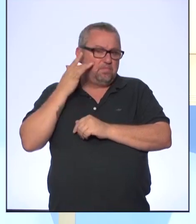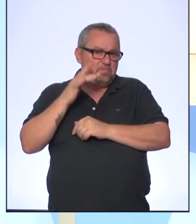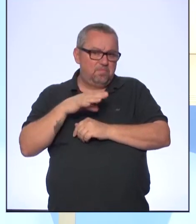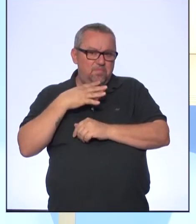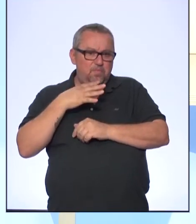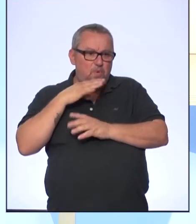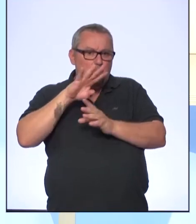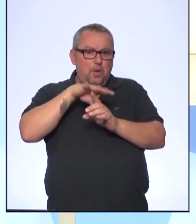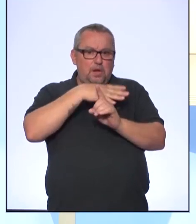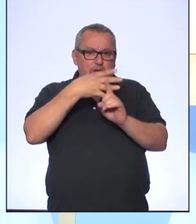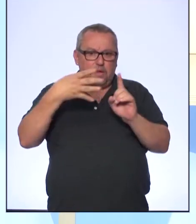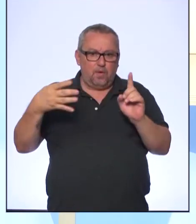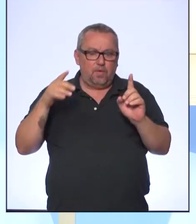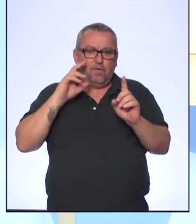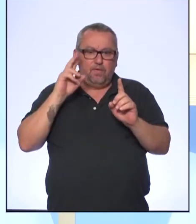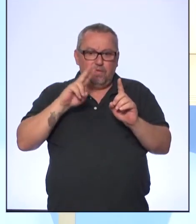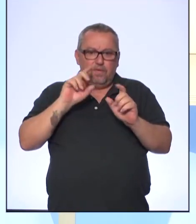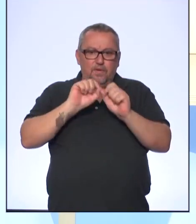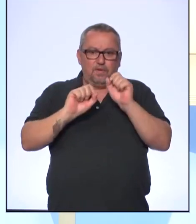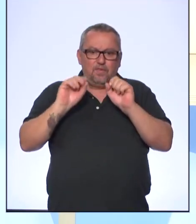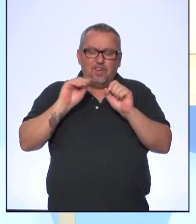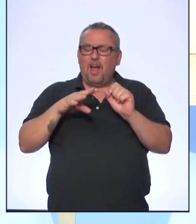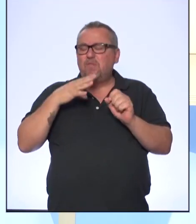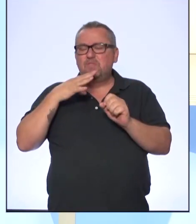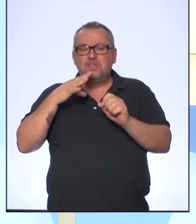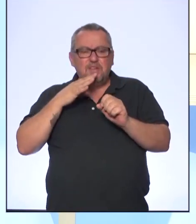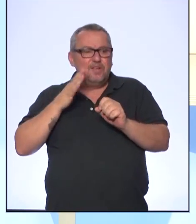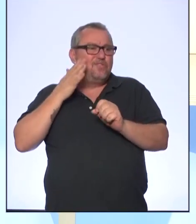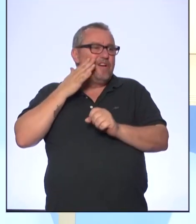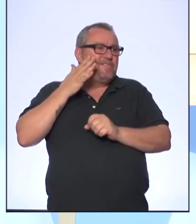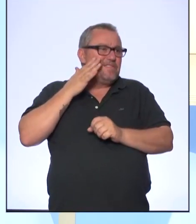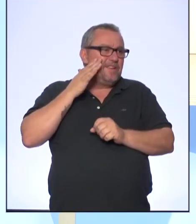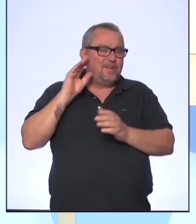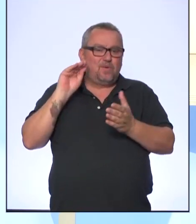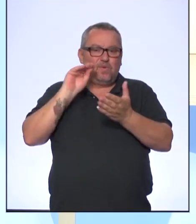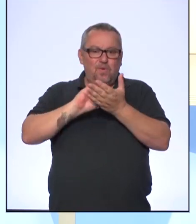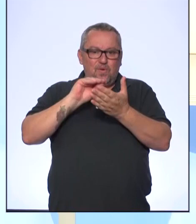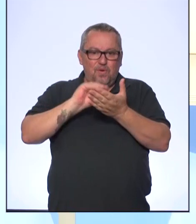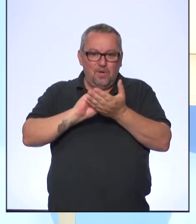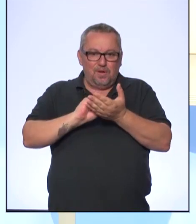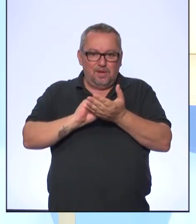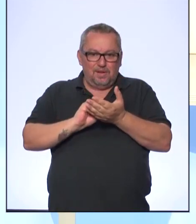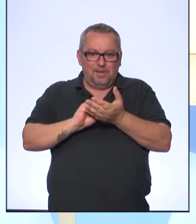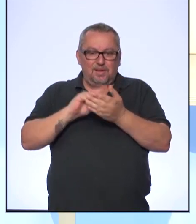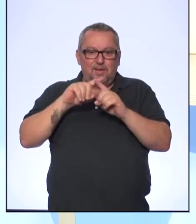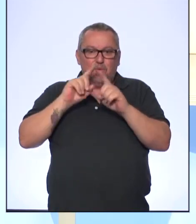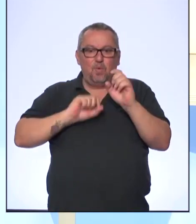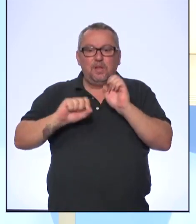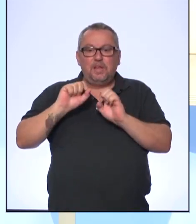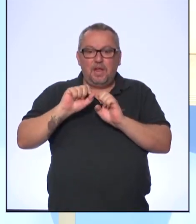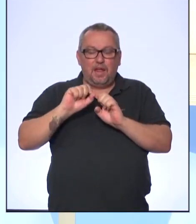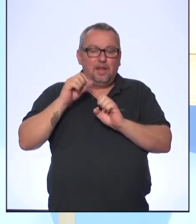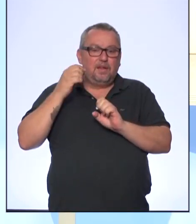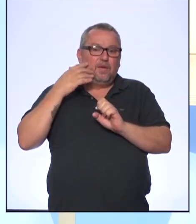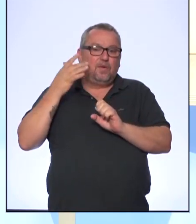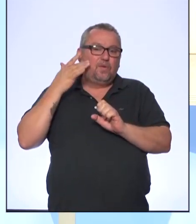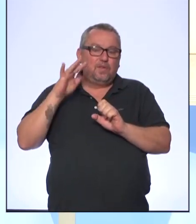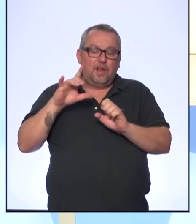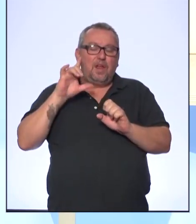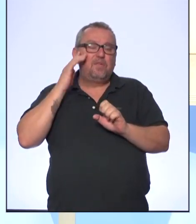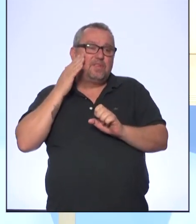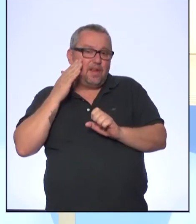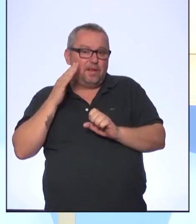Se você já mexeu com Excel, coloca no chat, ó, eu já conheço, eu já sei o que é essa planilha eletrônica, o que não é, eu sei isso, eu sei